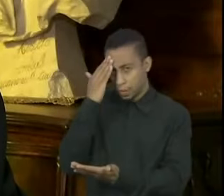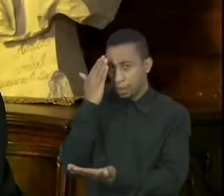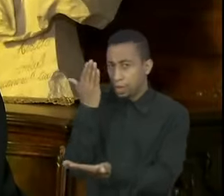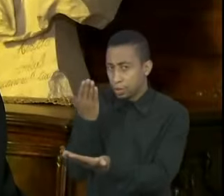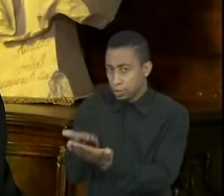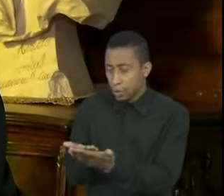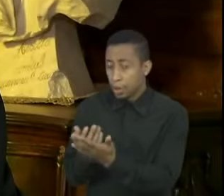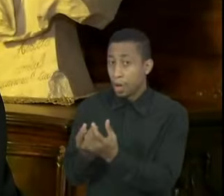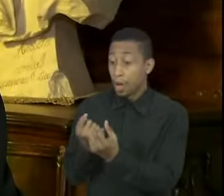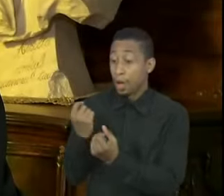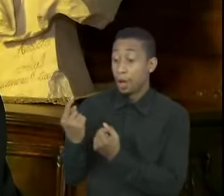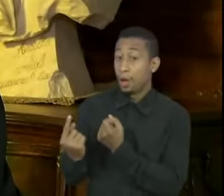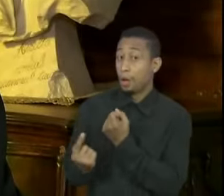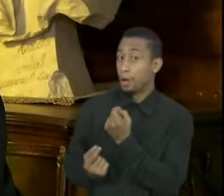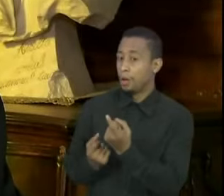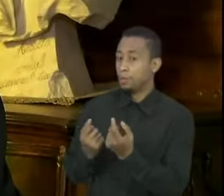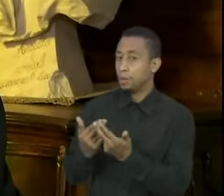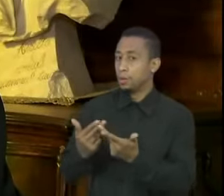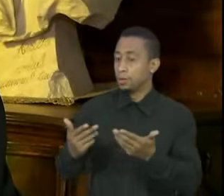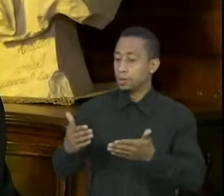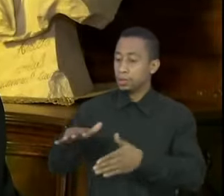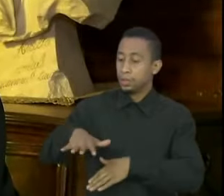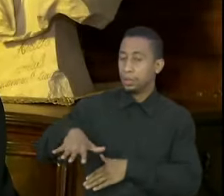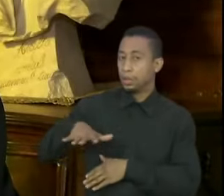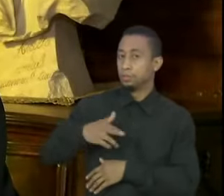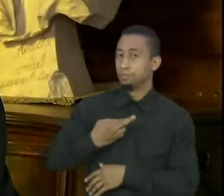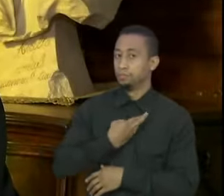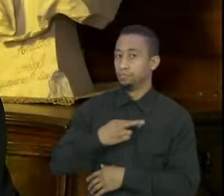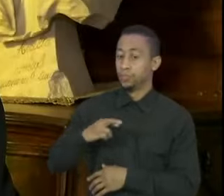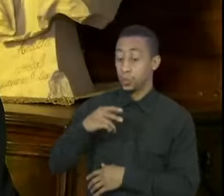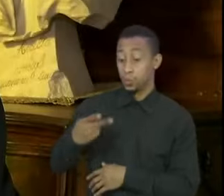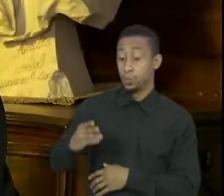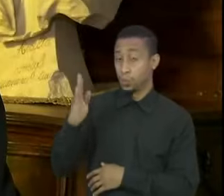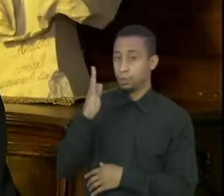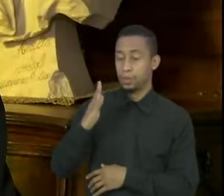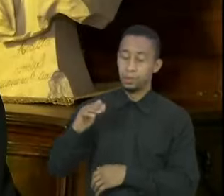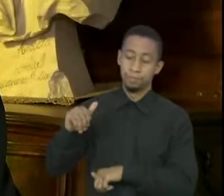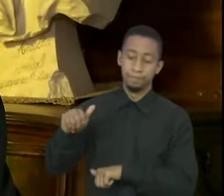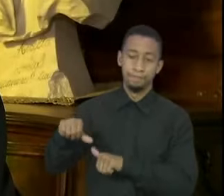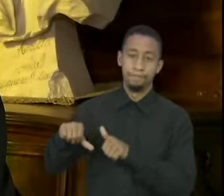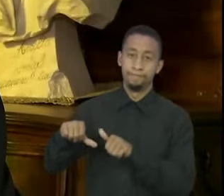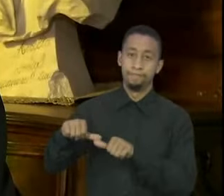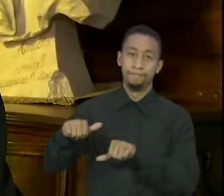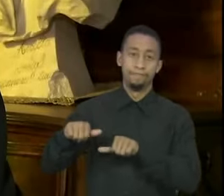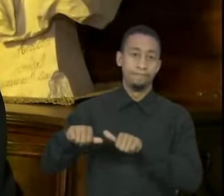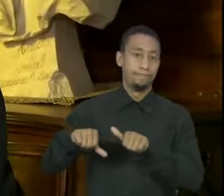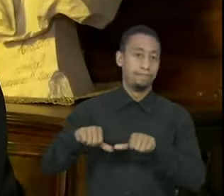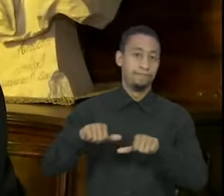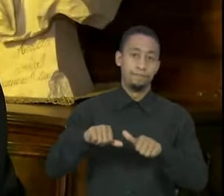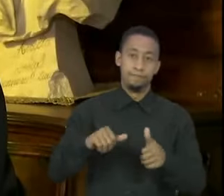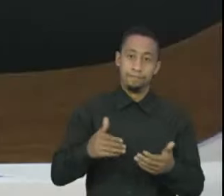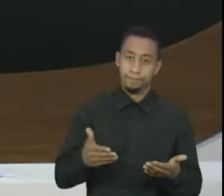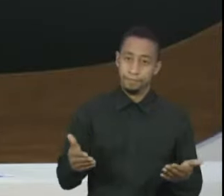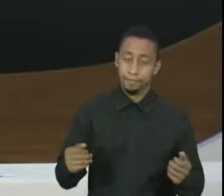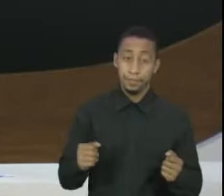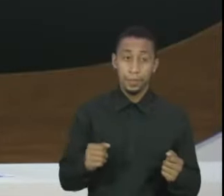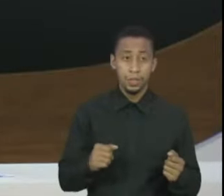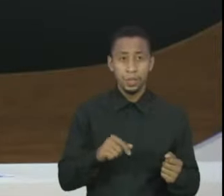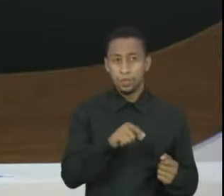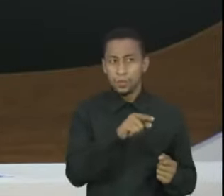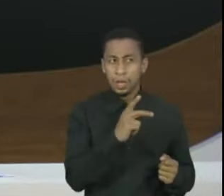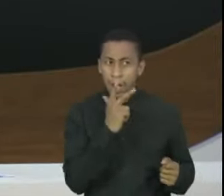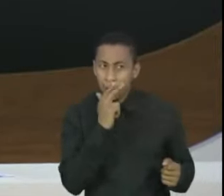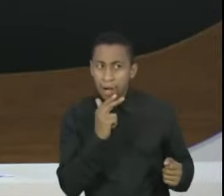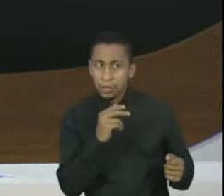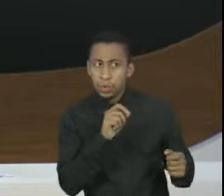algumas coisas mudaram no Panorama religioso brasileiro o senhor atribuição à P